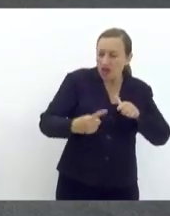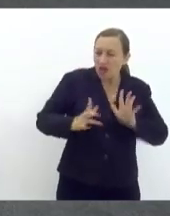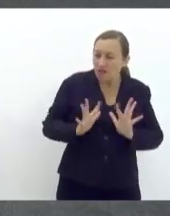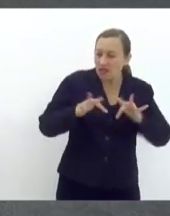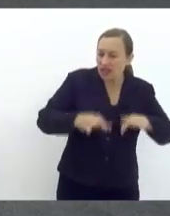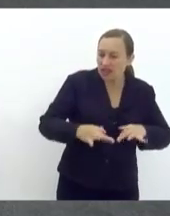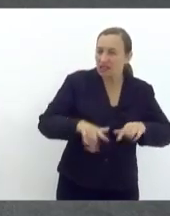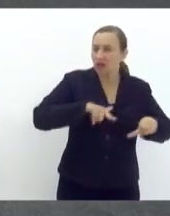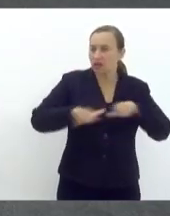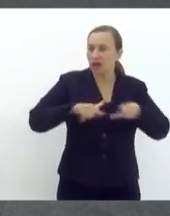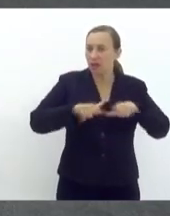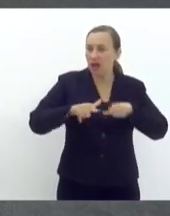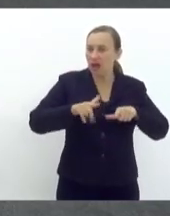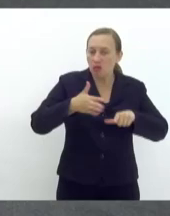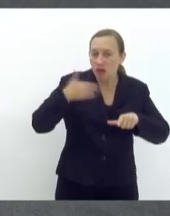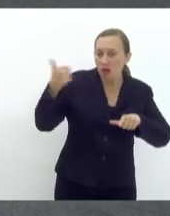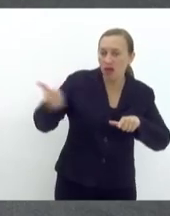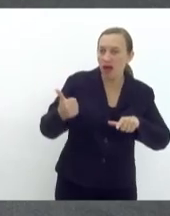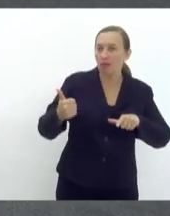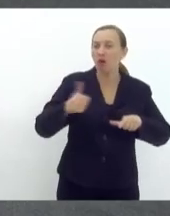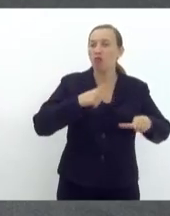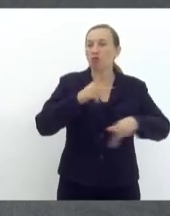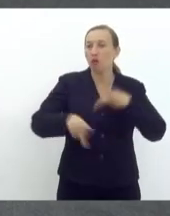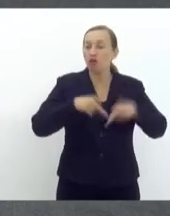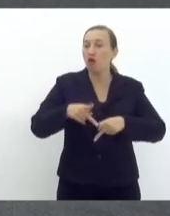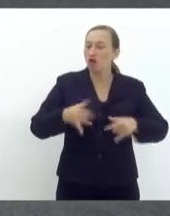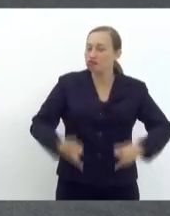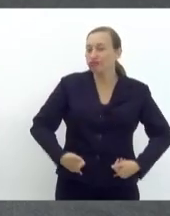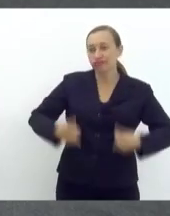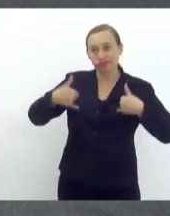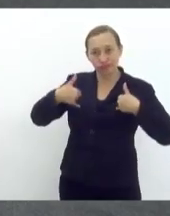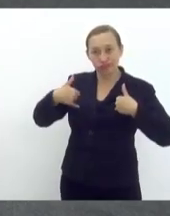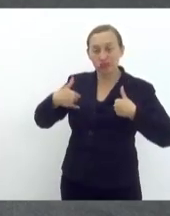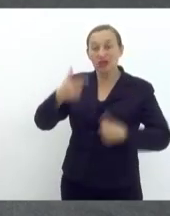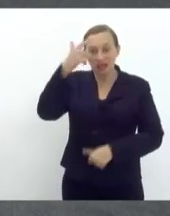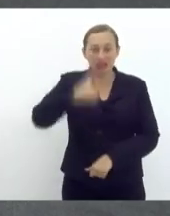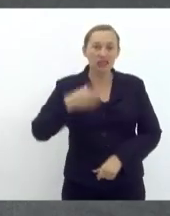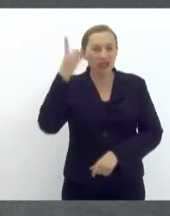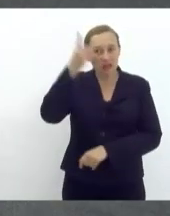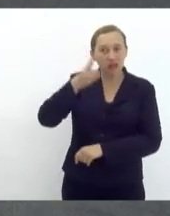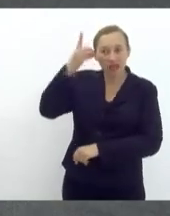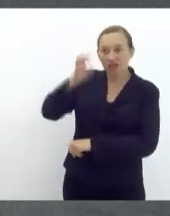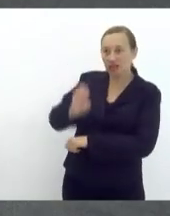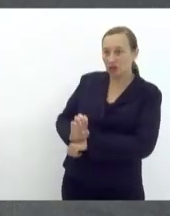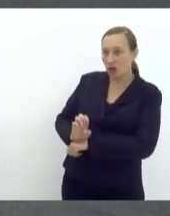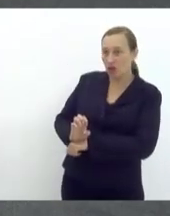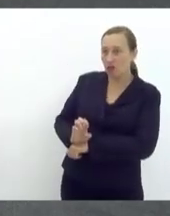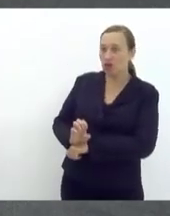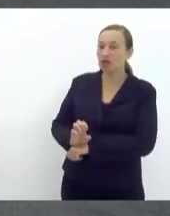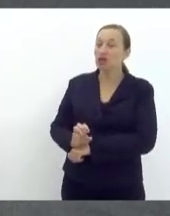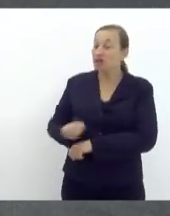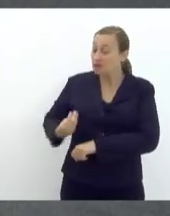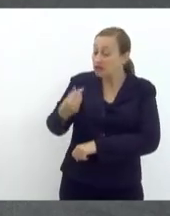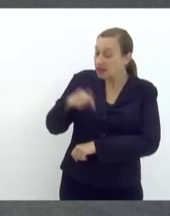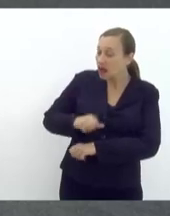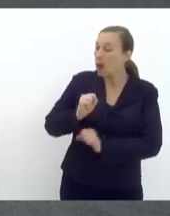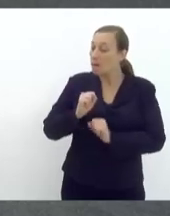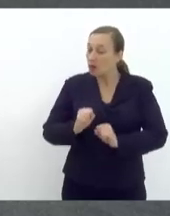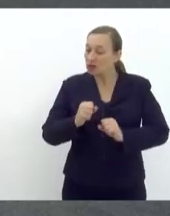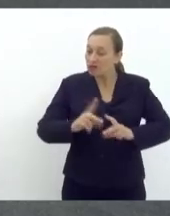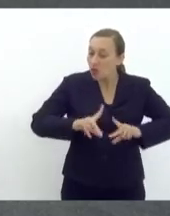o máximo pela sua população Então hoje eu me sinto muito honrado de ser deputado estadual e tá aqui podendo